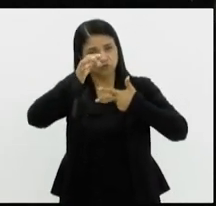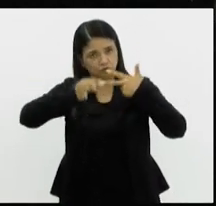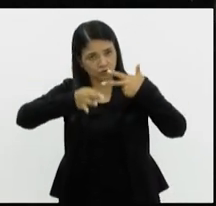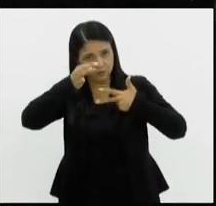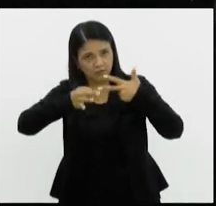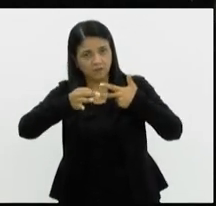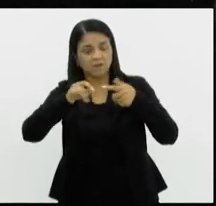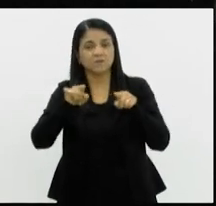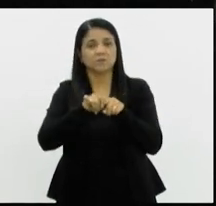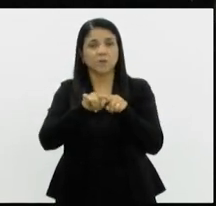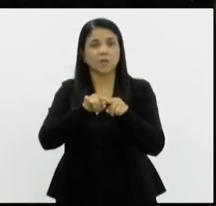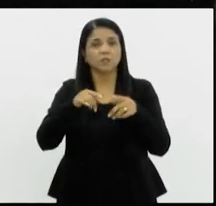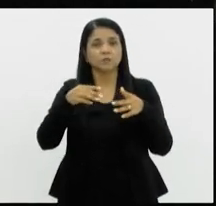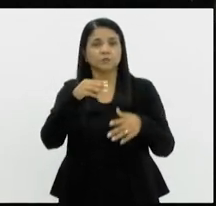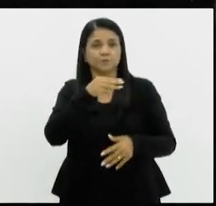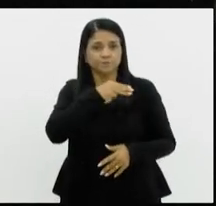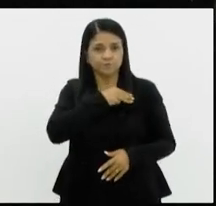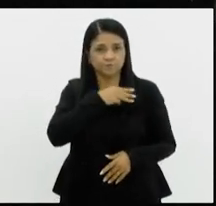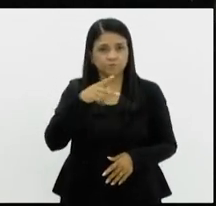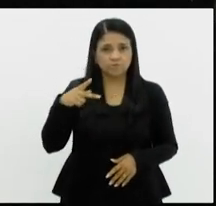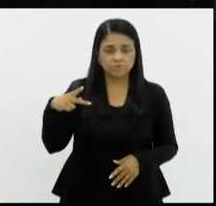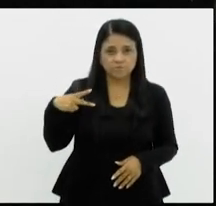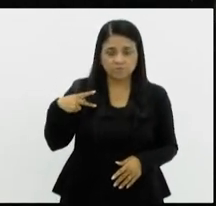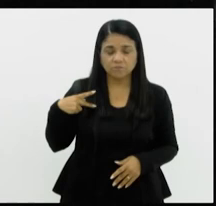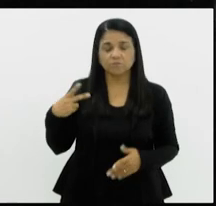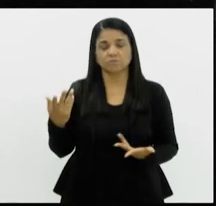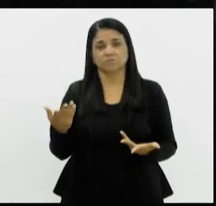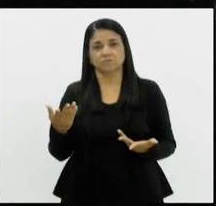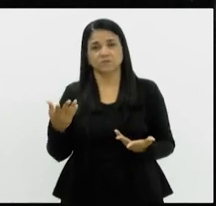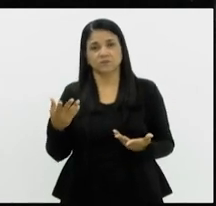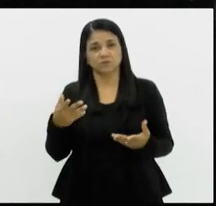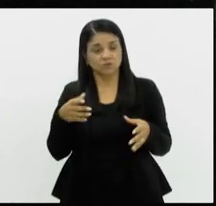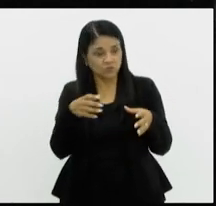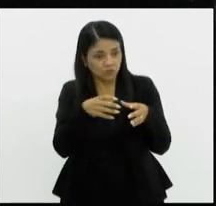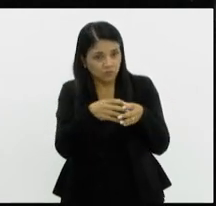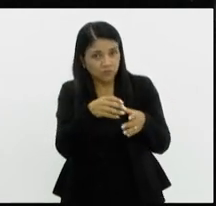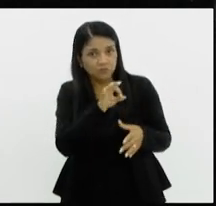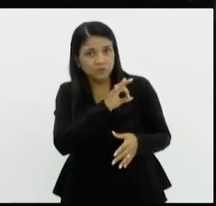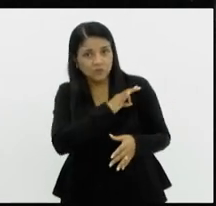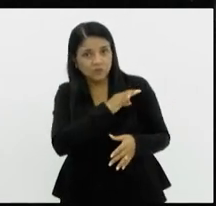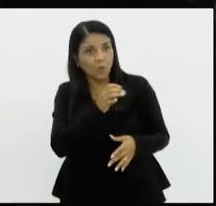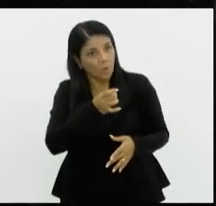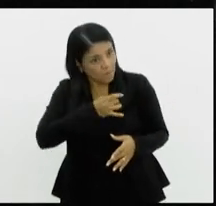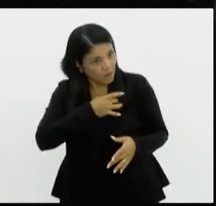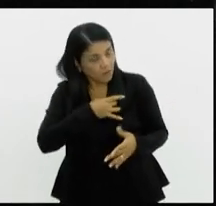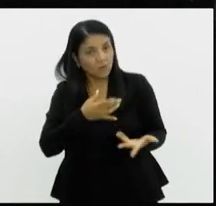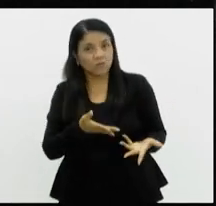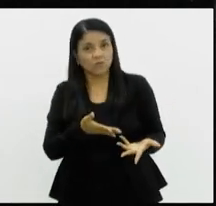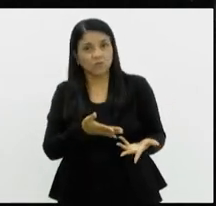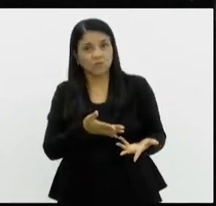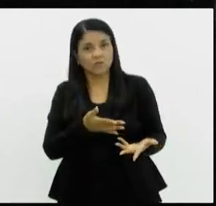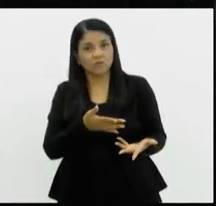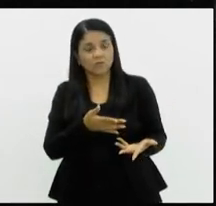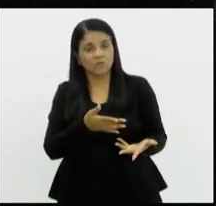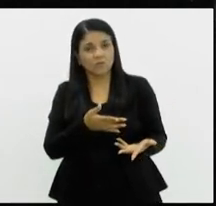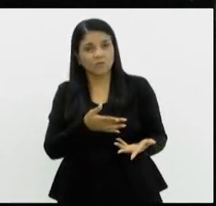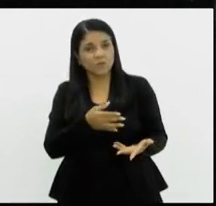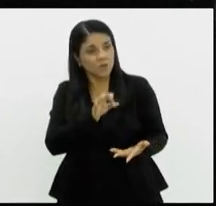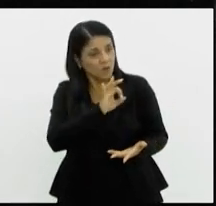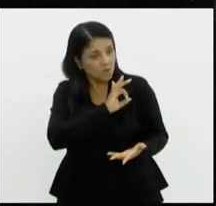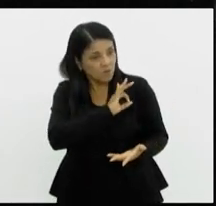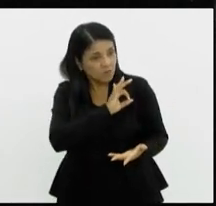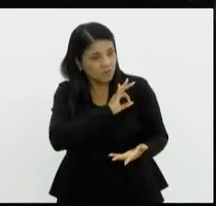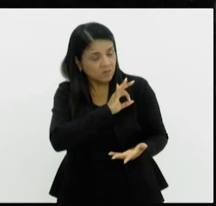chamar atenção do Ministério Público porque hoje nossos policiais estão com medo Essa é a realidade nossos policiais